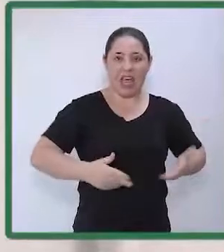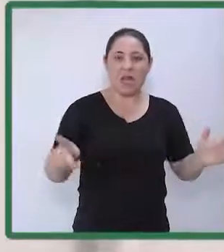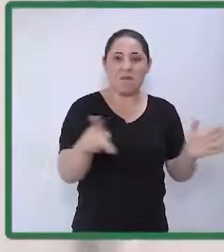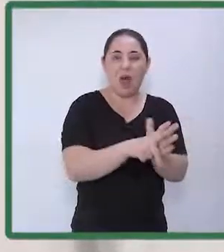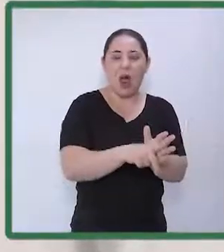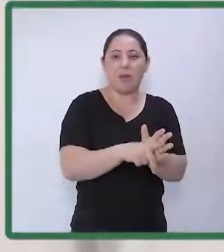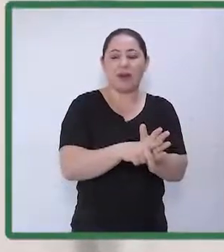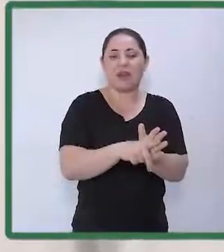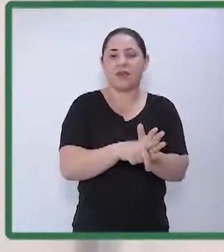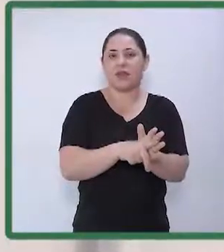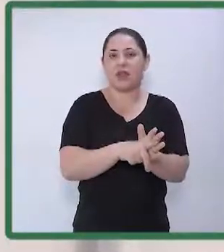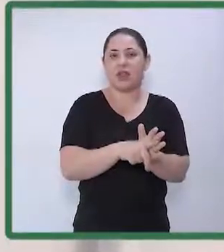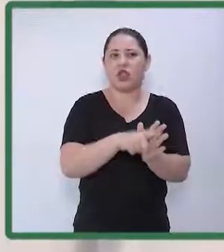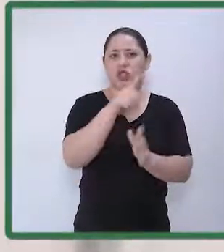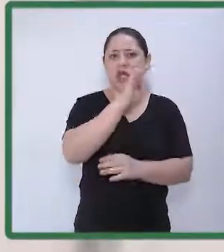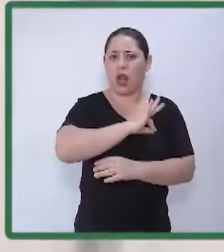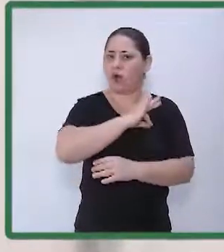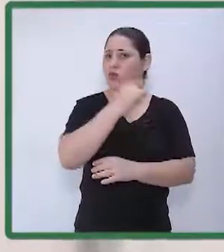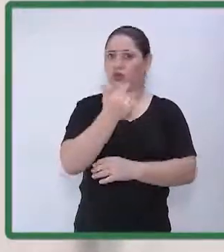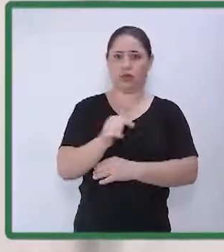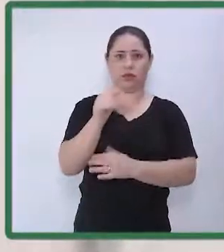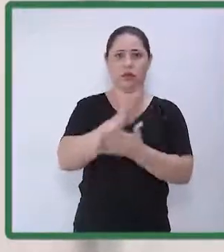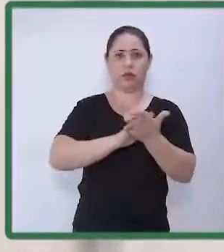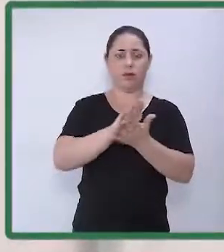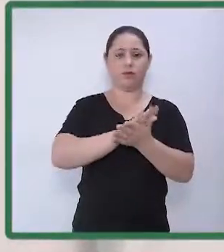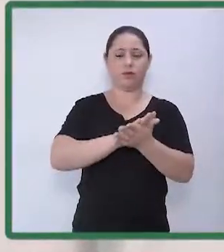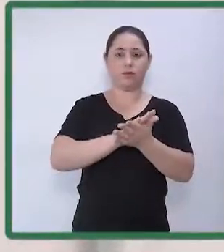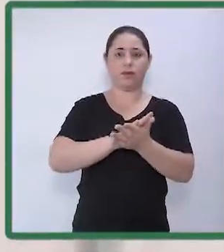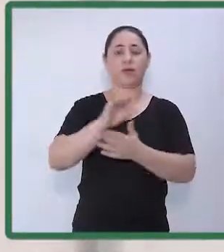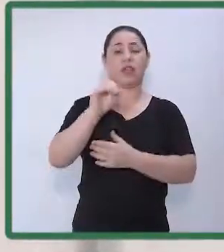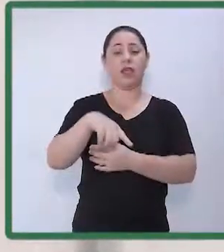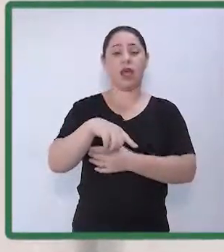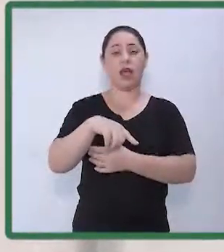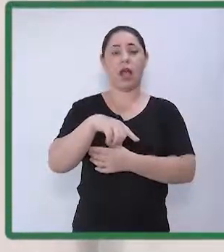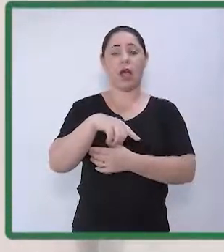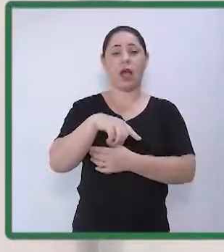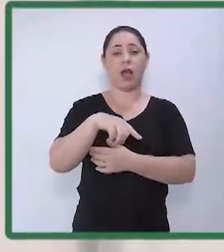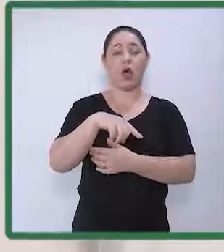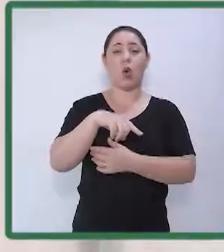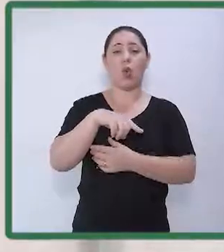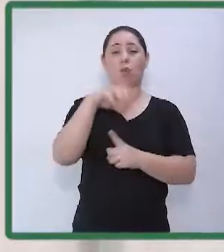empregada doméstica, digamos assim, mas que não recebia, que era, inclusive,